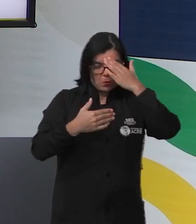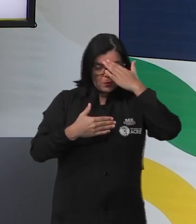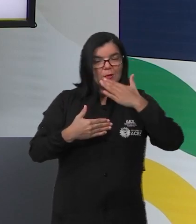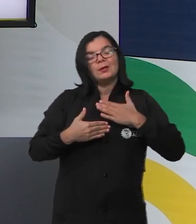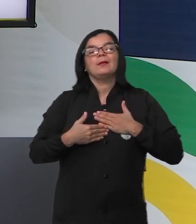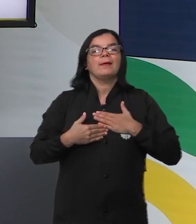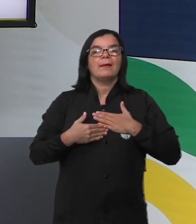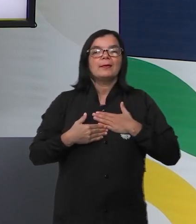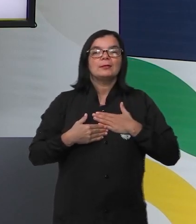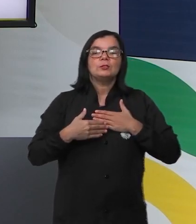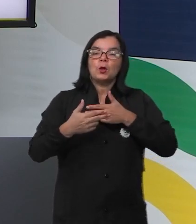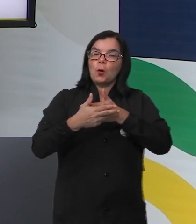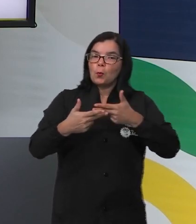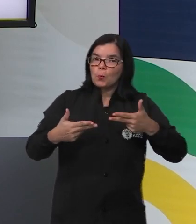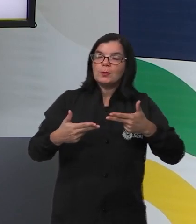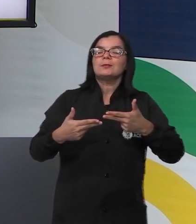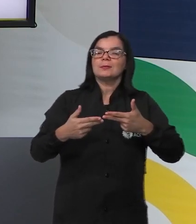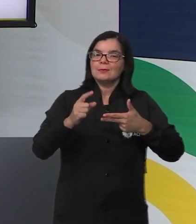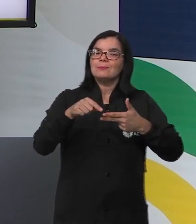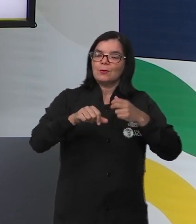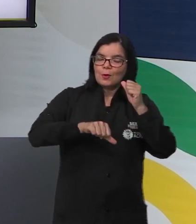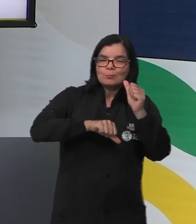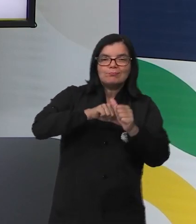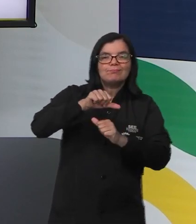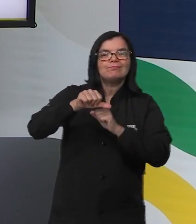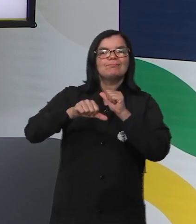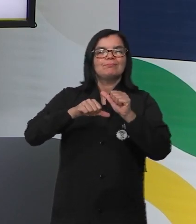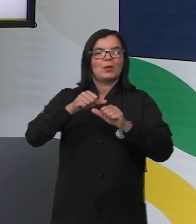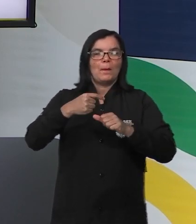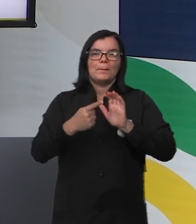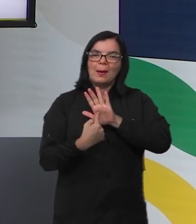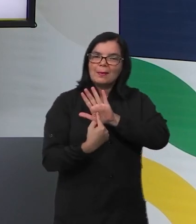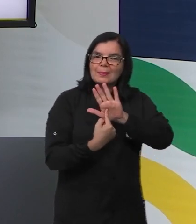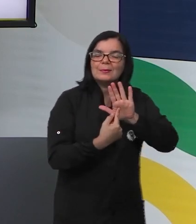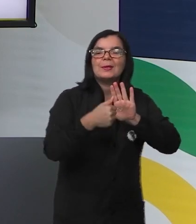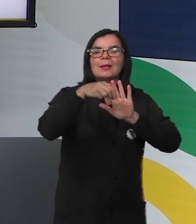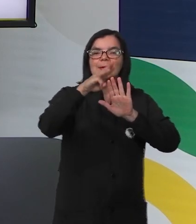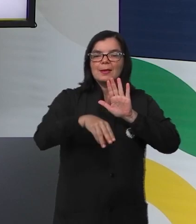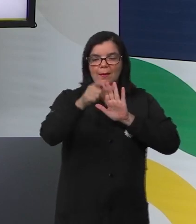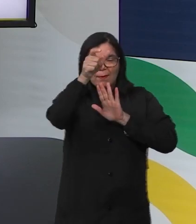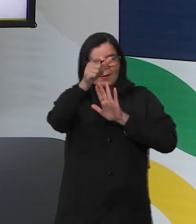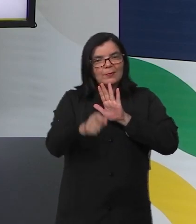corpo, ele, de alguma forma, sim, foi moldado para representar